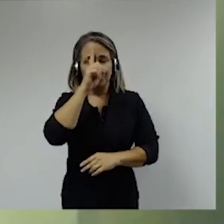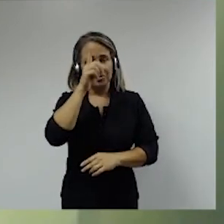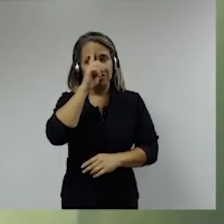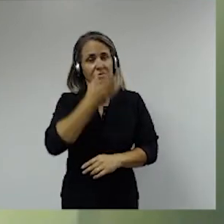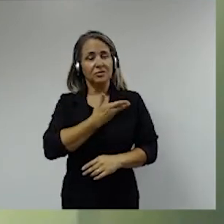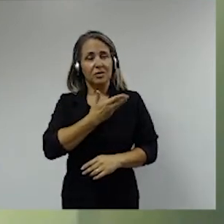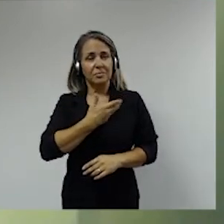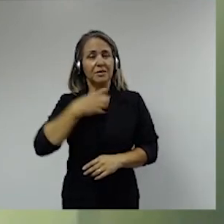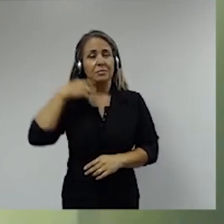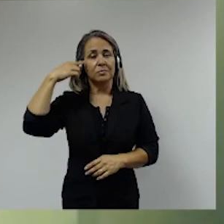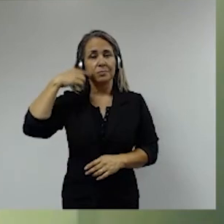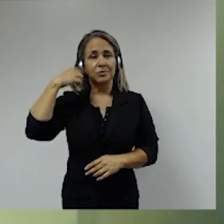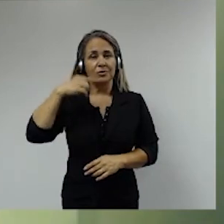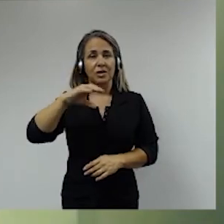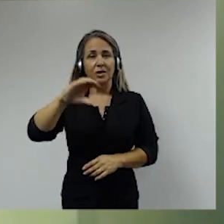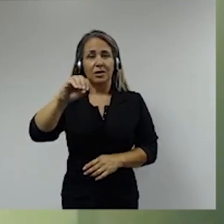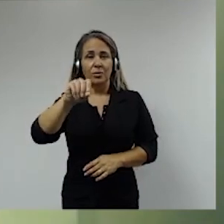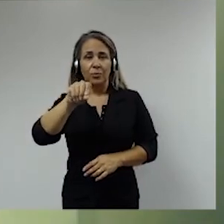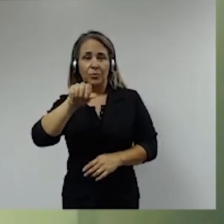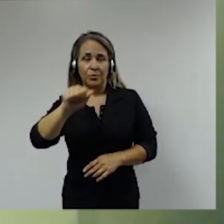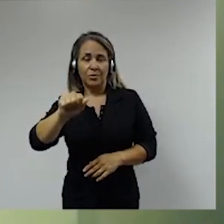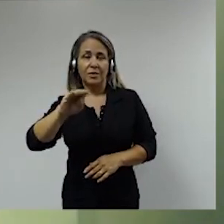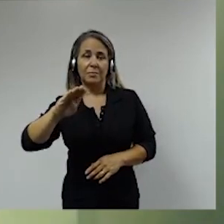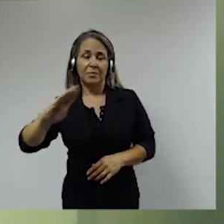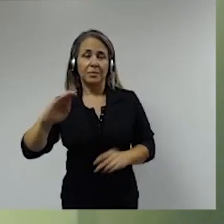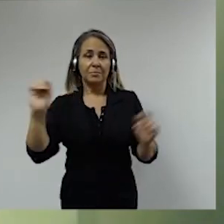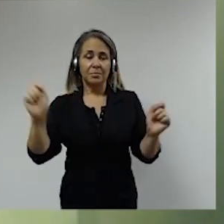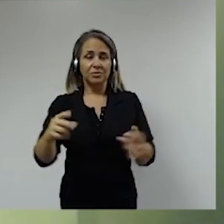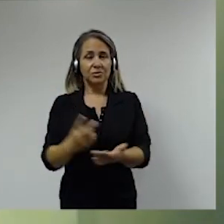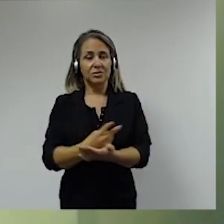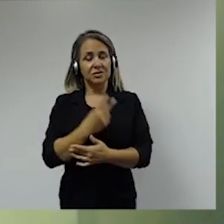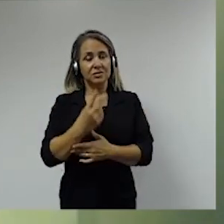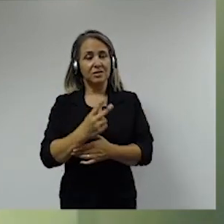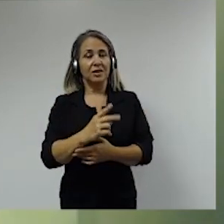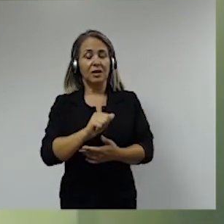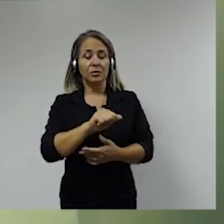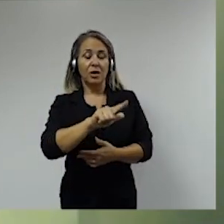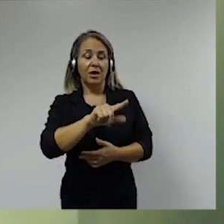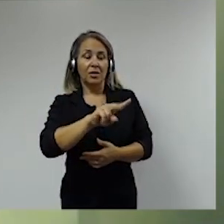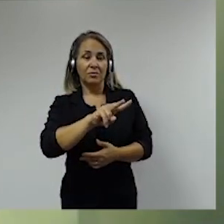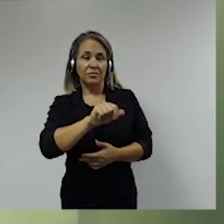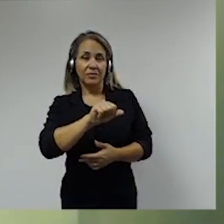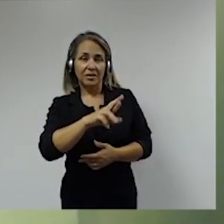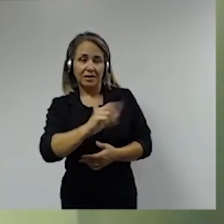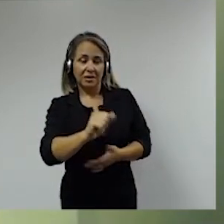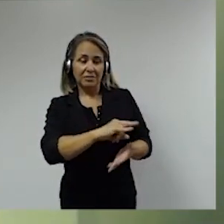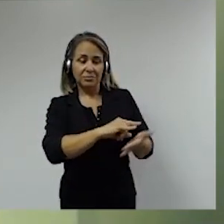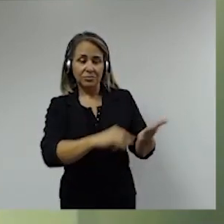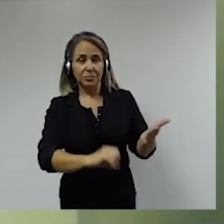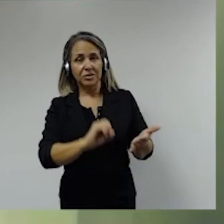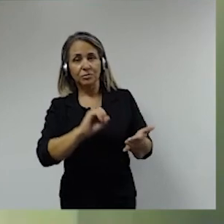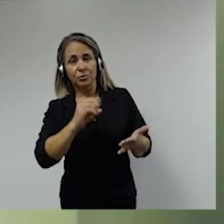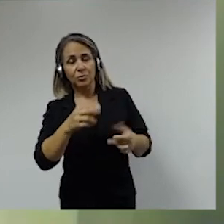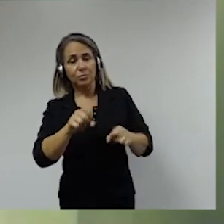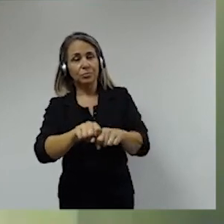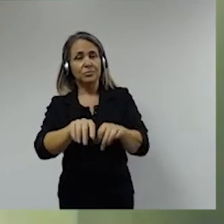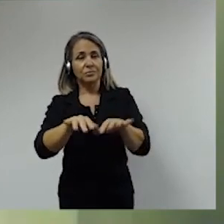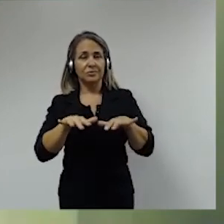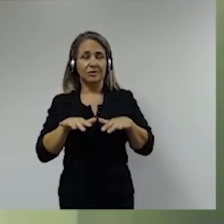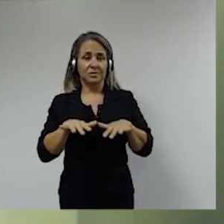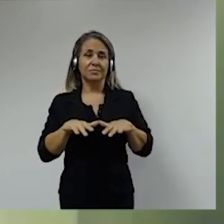colegas, no sentido, seja de alvará, seja no acesso a uma audiência. A instrução, então,